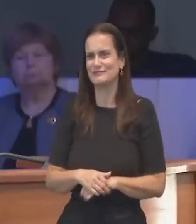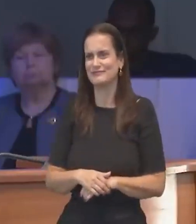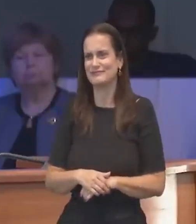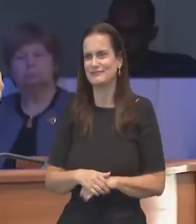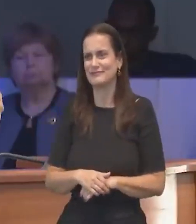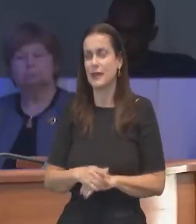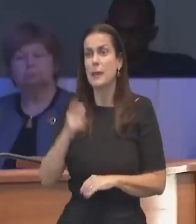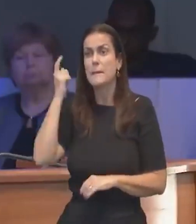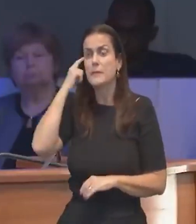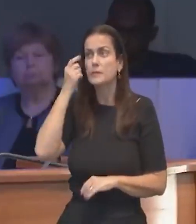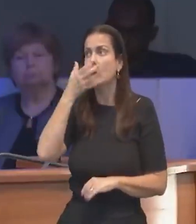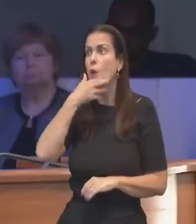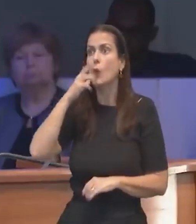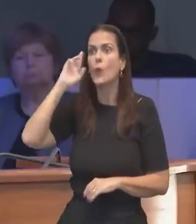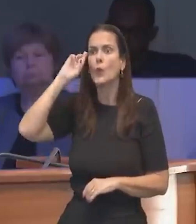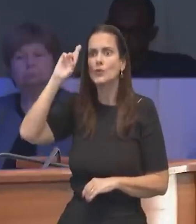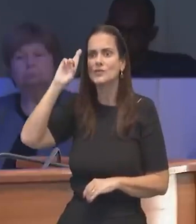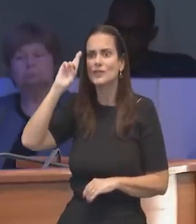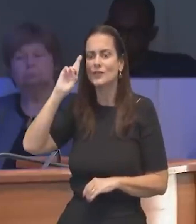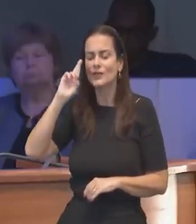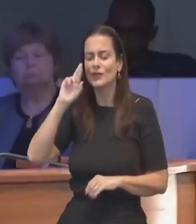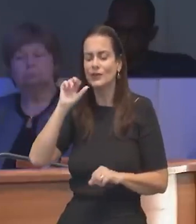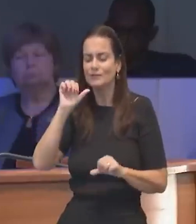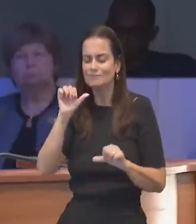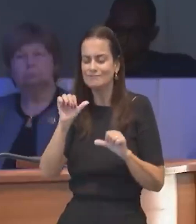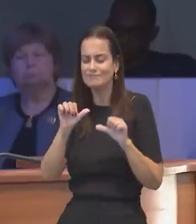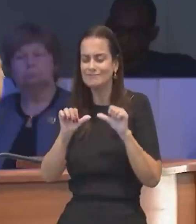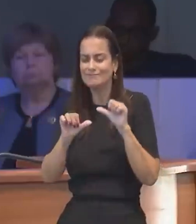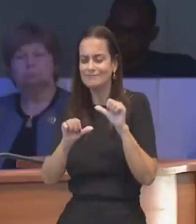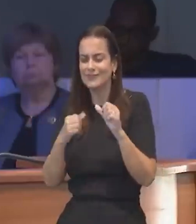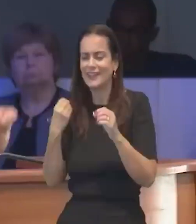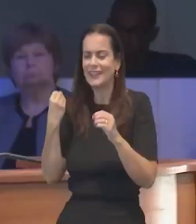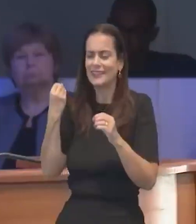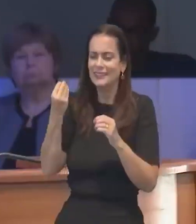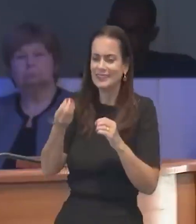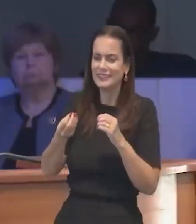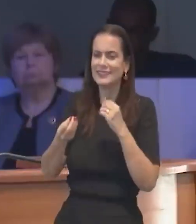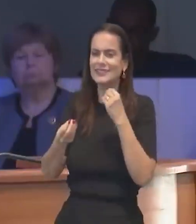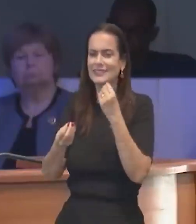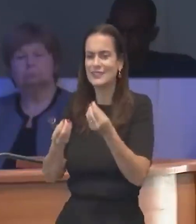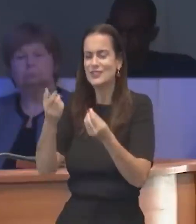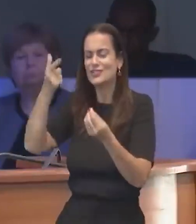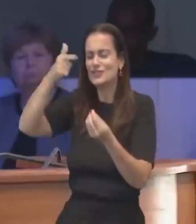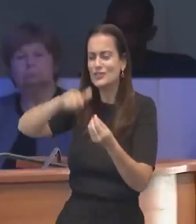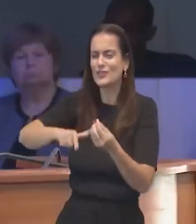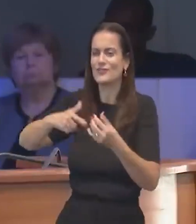Ele pensa: o Senhor está restaurando a alegria e a paz na minha família.